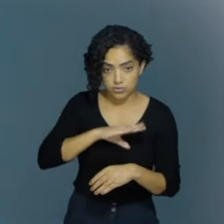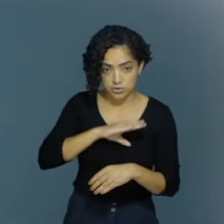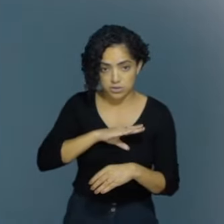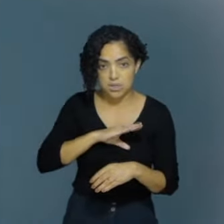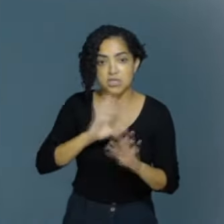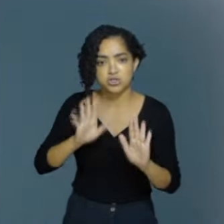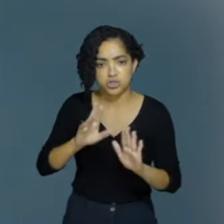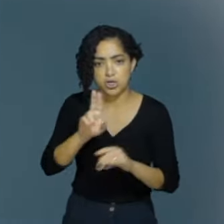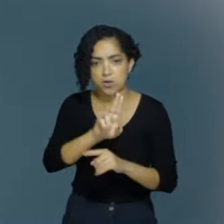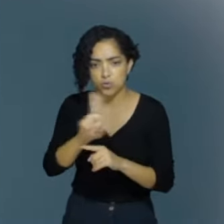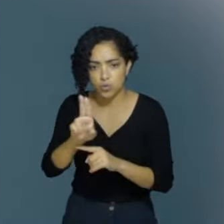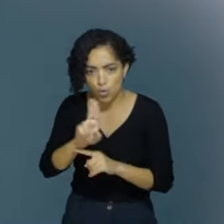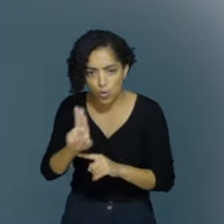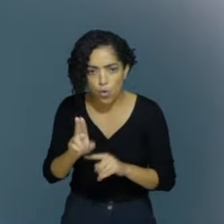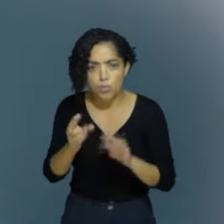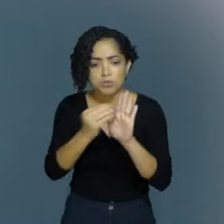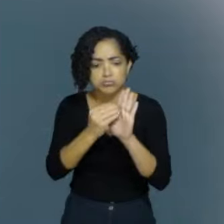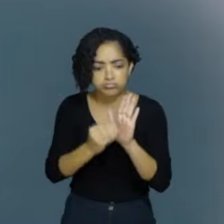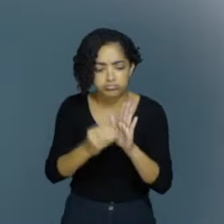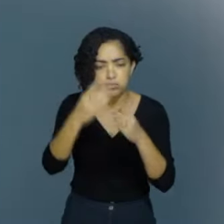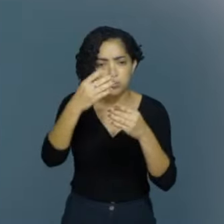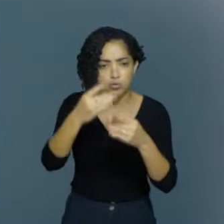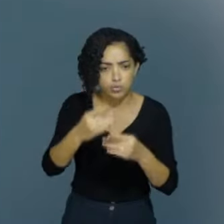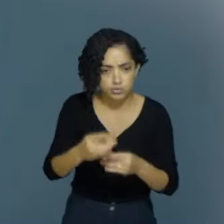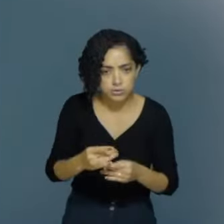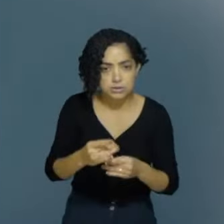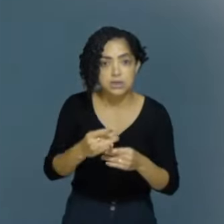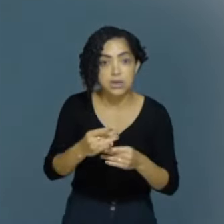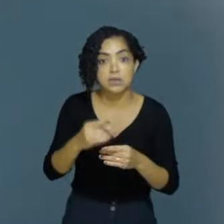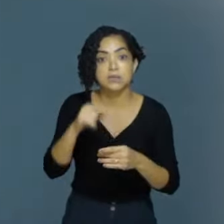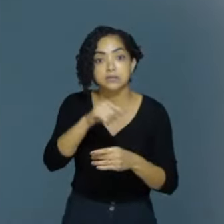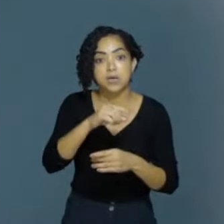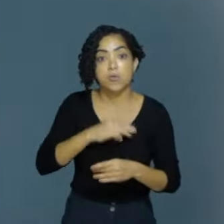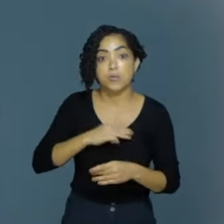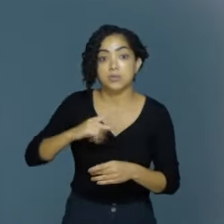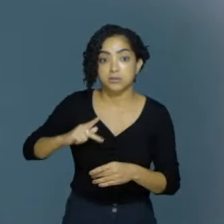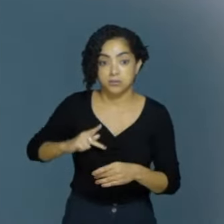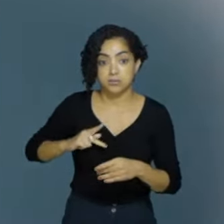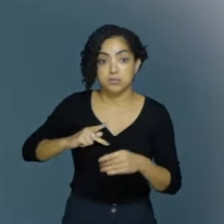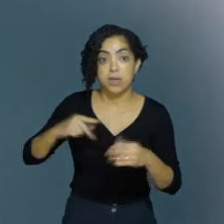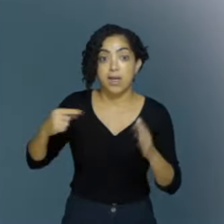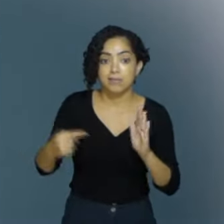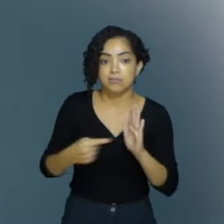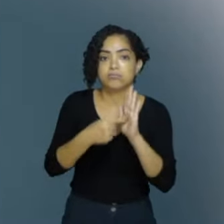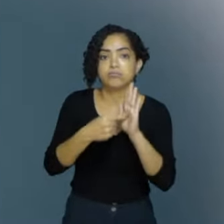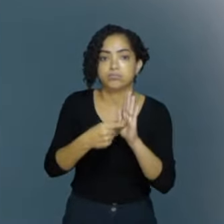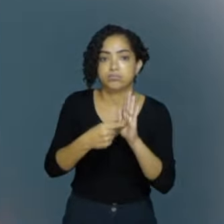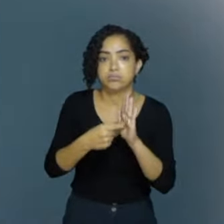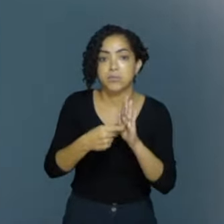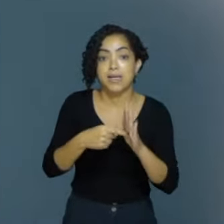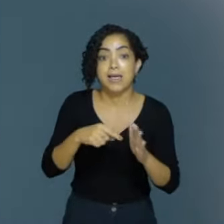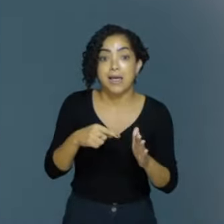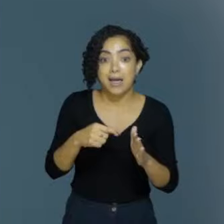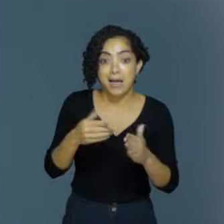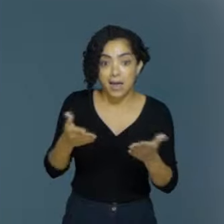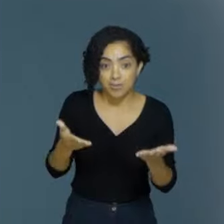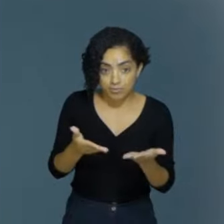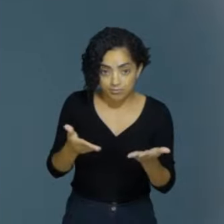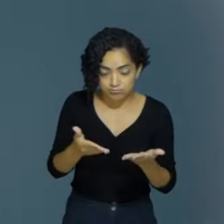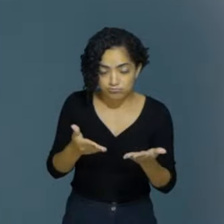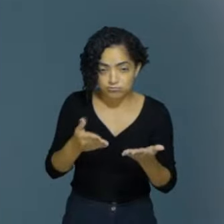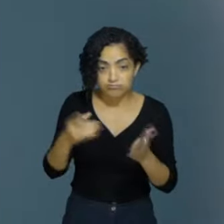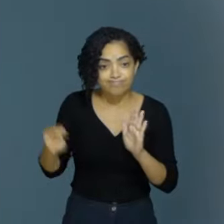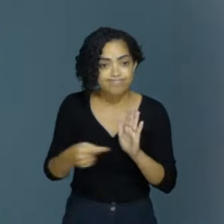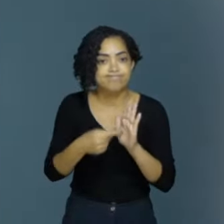nome e todos os detalhes diretamente ao Ministério Público. A denúncia está aqui. E eu queria dizer a vocês que a partir dessa denúncia que fizemos aqui nas